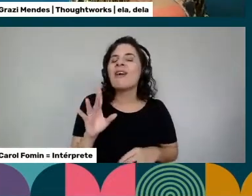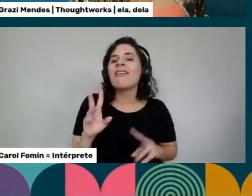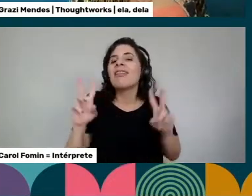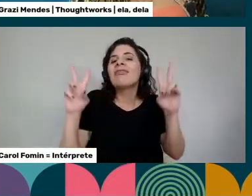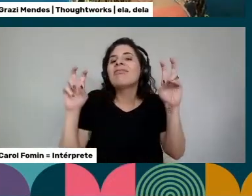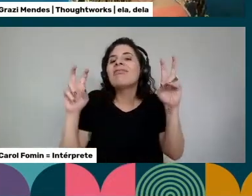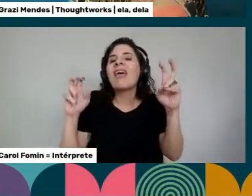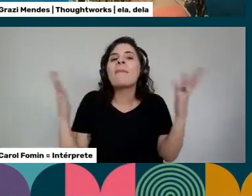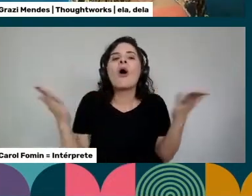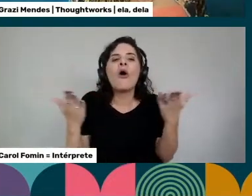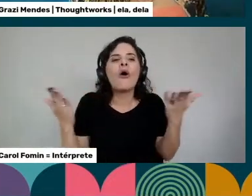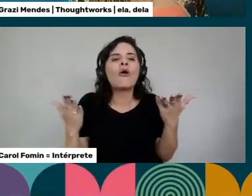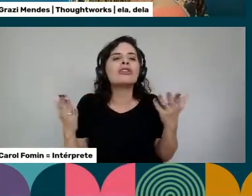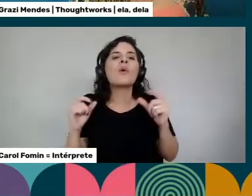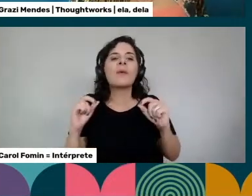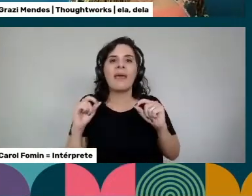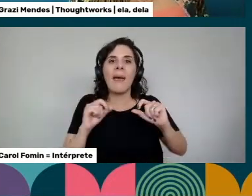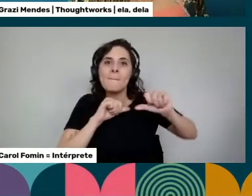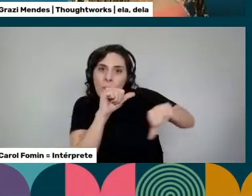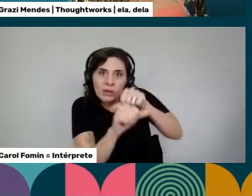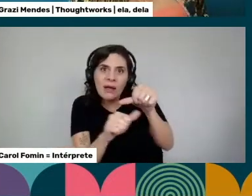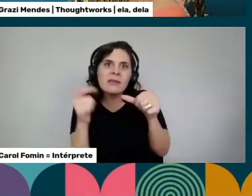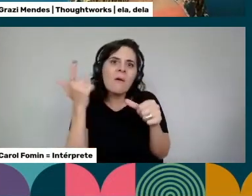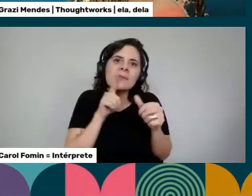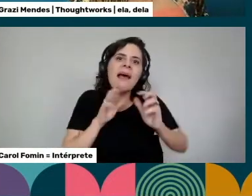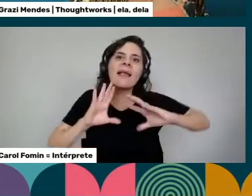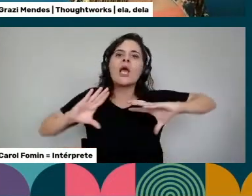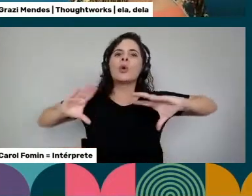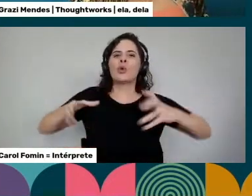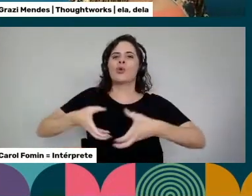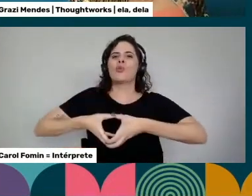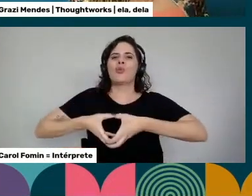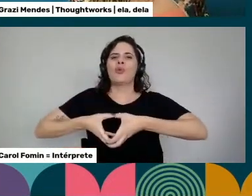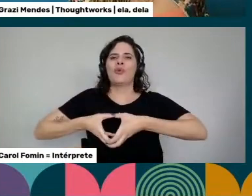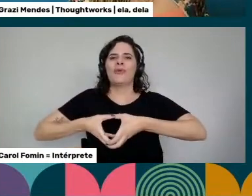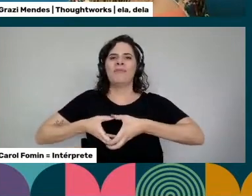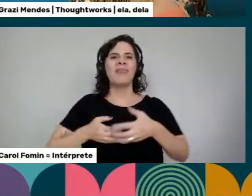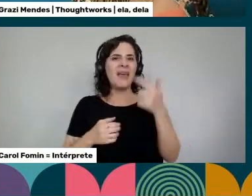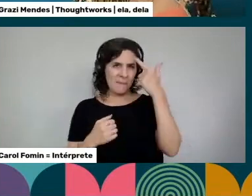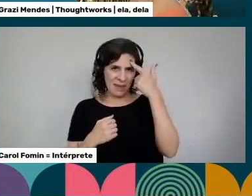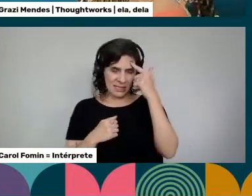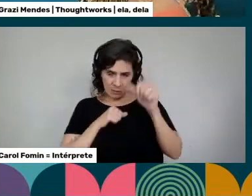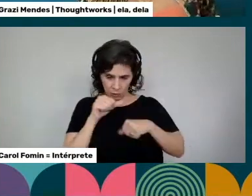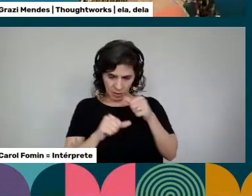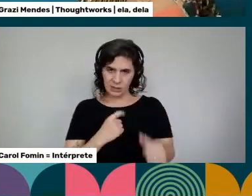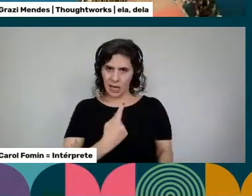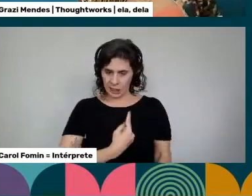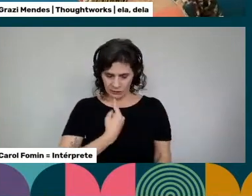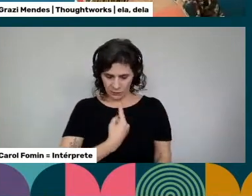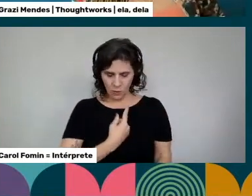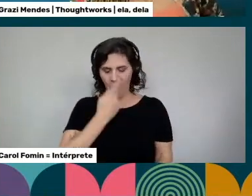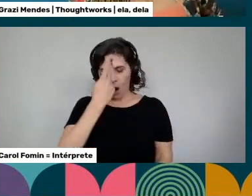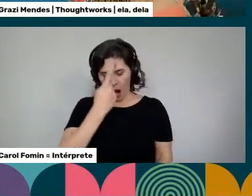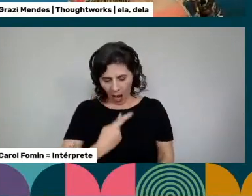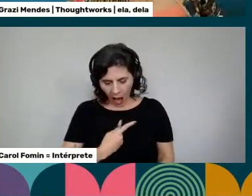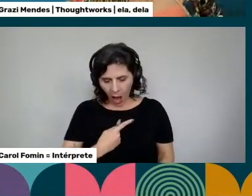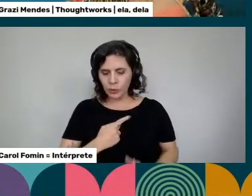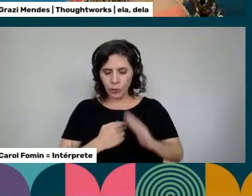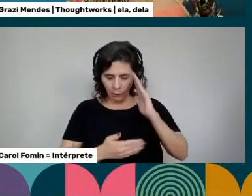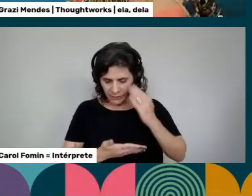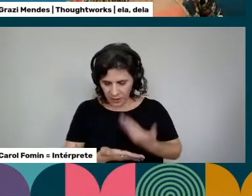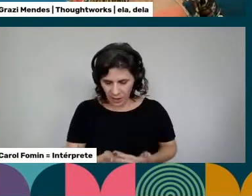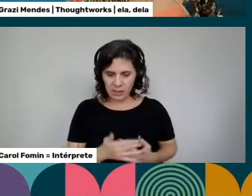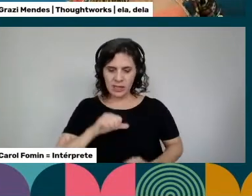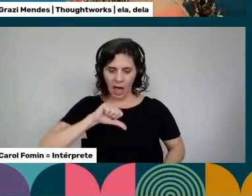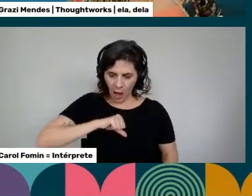painel, né, da abundância coletiva. Acho que a gente, sempre quando fala de mudança, tem um aspecto que é individual, que a gente fala, né, da autoconfiança, da autoestima, que é fundamental,